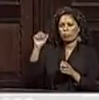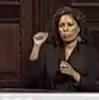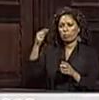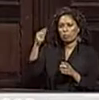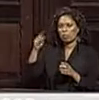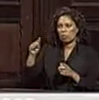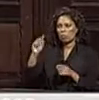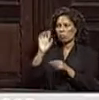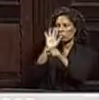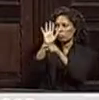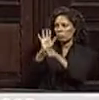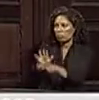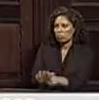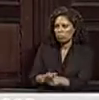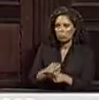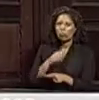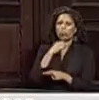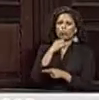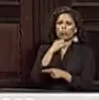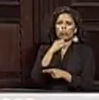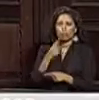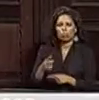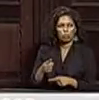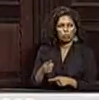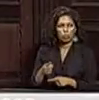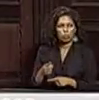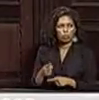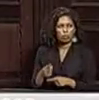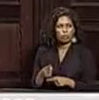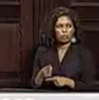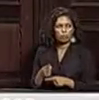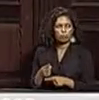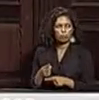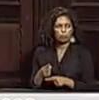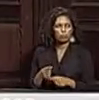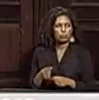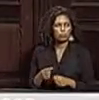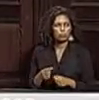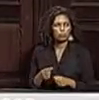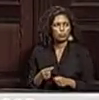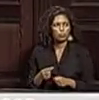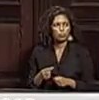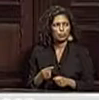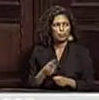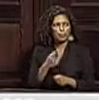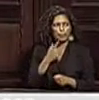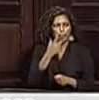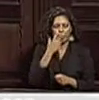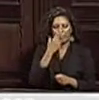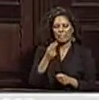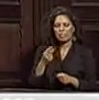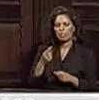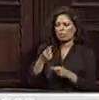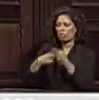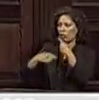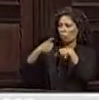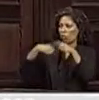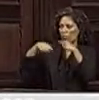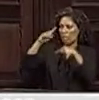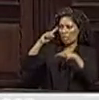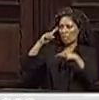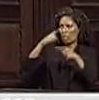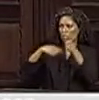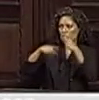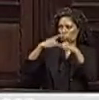hoje sufocam o Rio de Janeiro. Tanto a essa tendência de enfraquecimento econômico, de perda